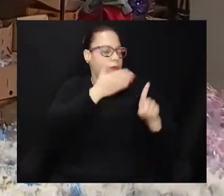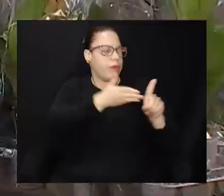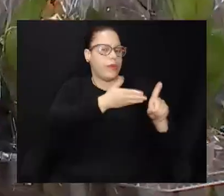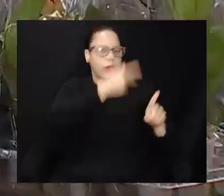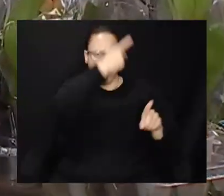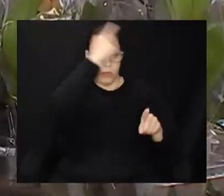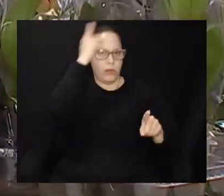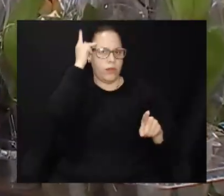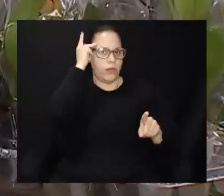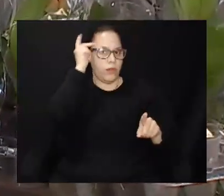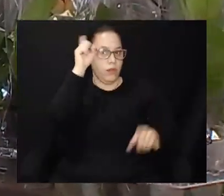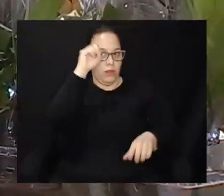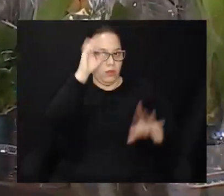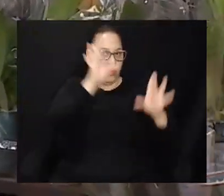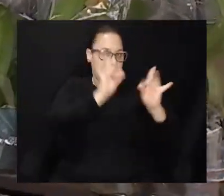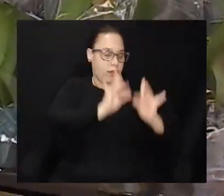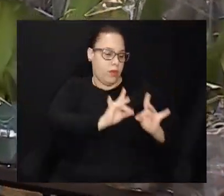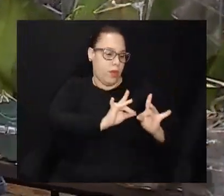tão especial?